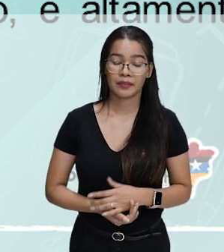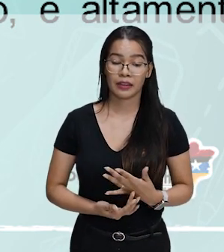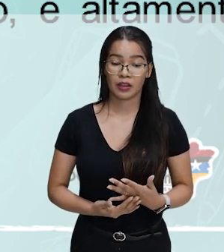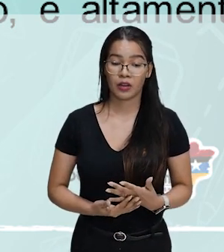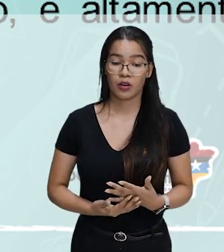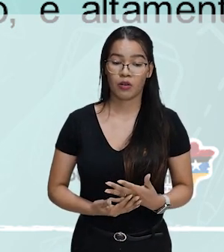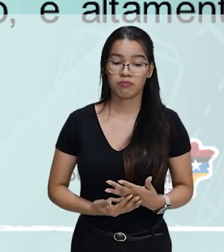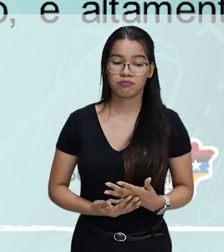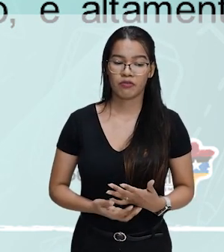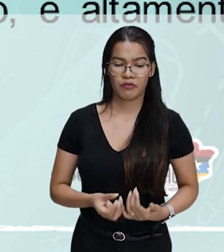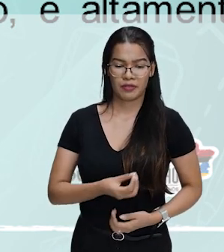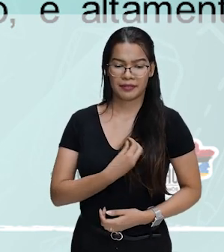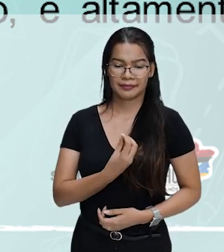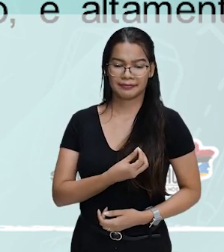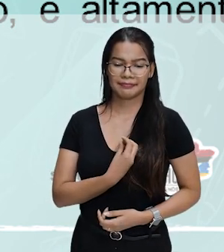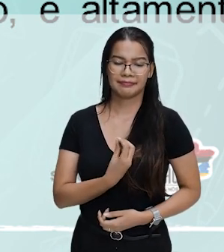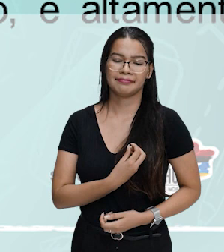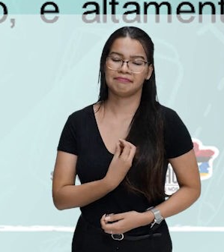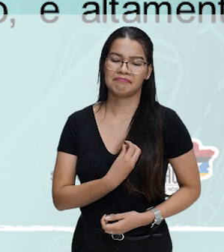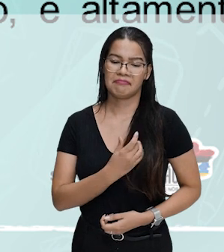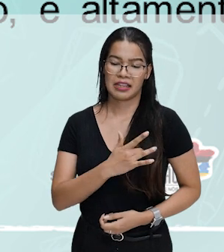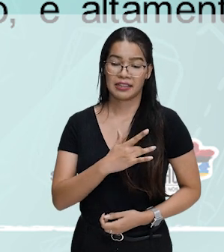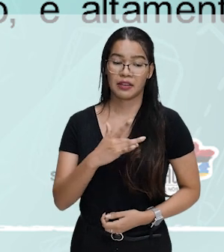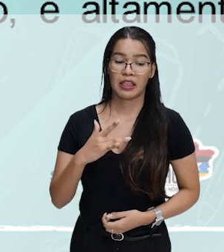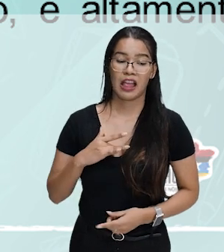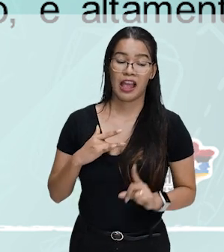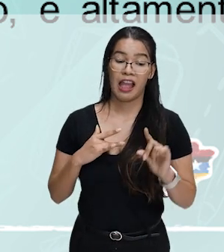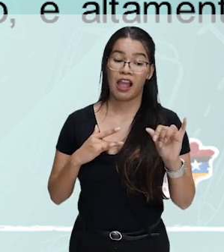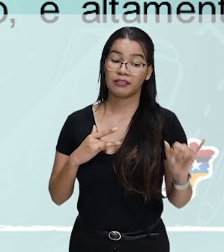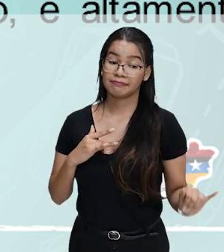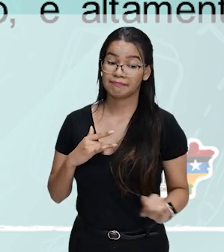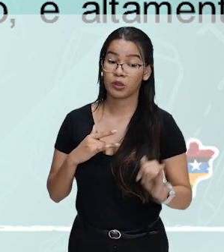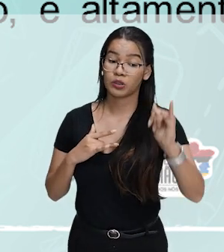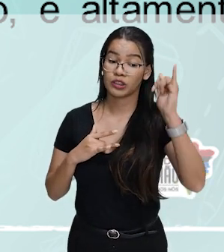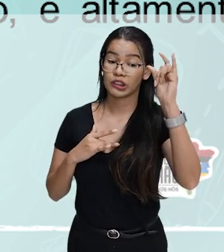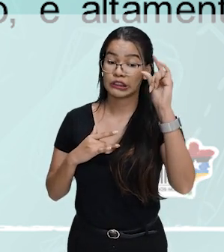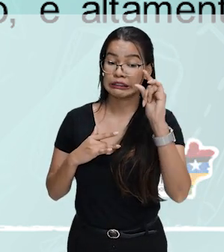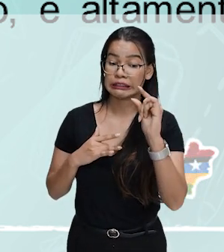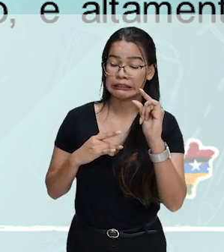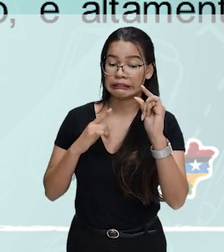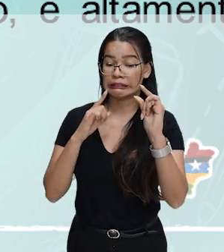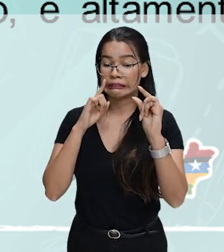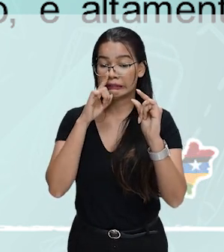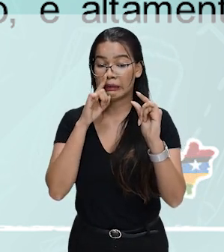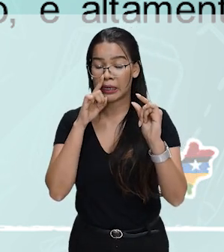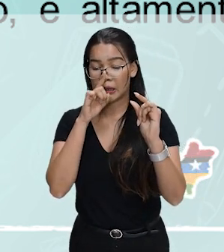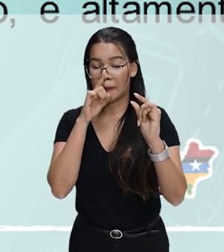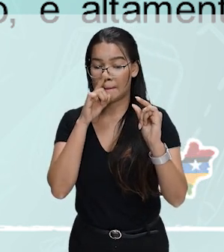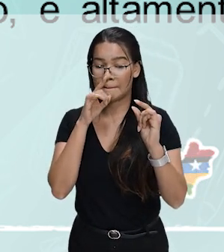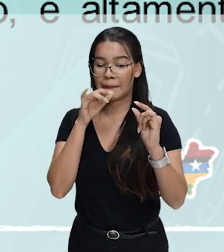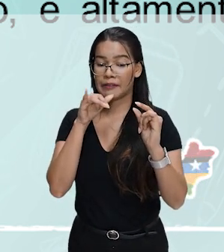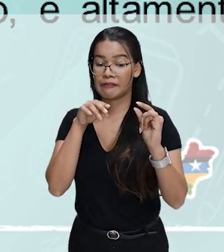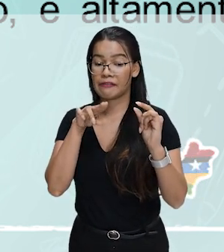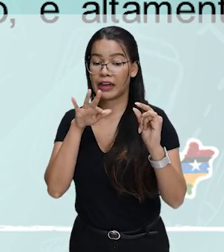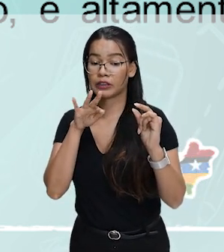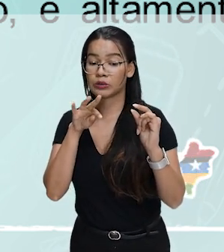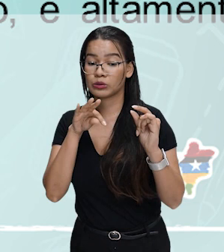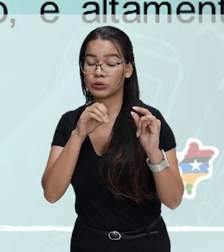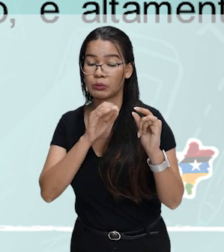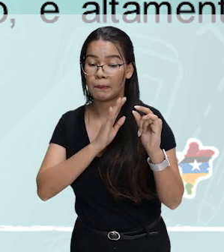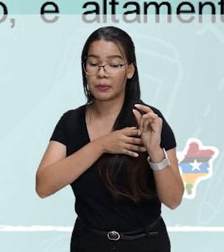Cultivar um estilo de vida é saudável. É extremamente importante diminuir o risco de infarto, mas